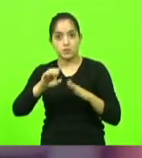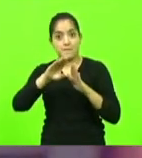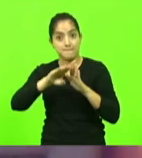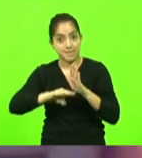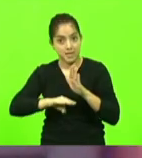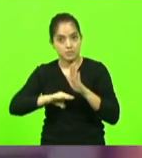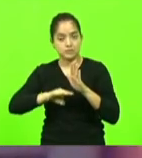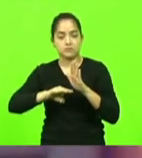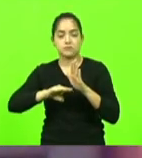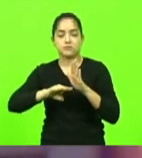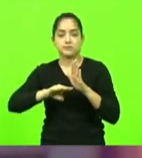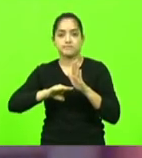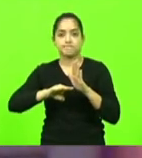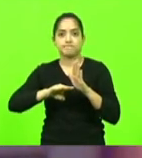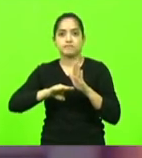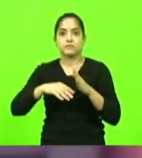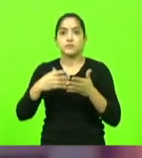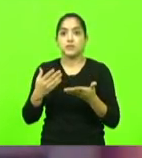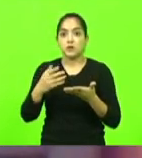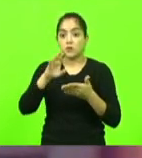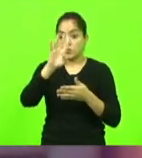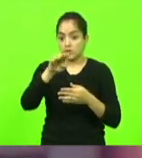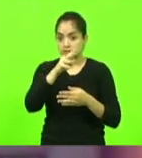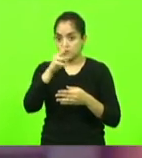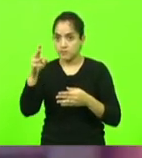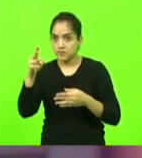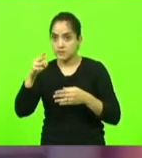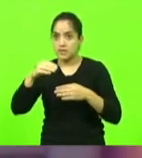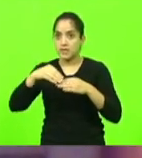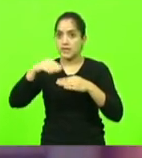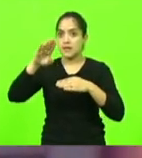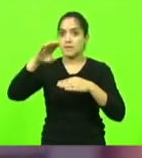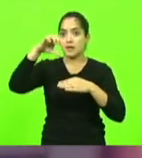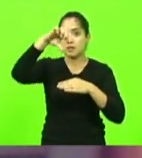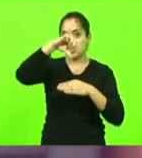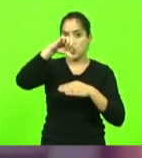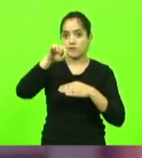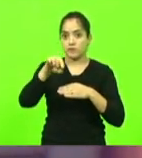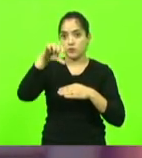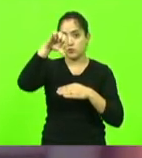R$ 5.000 líquido. Com essa tabela, iria para